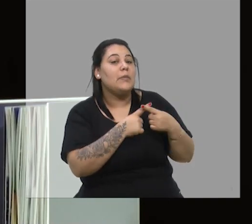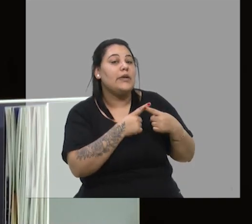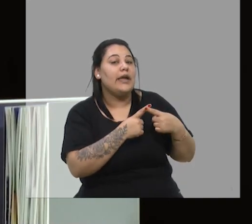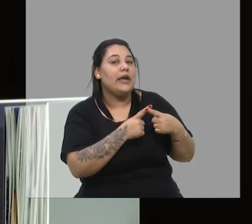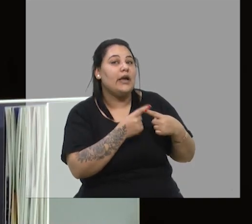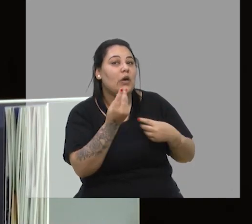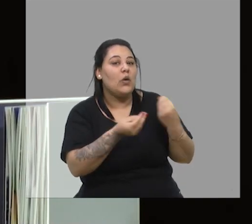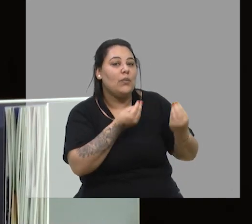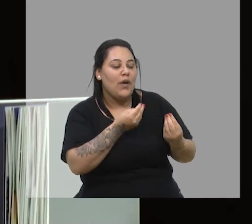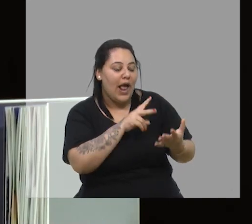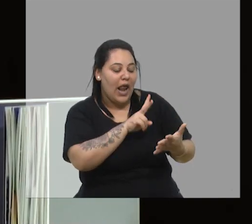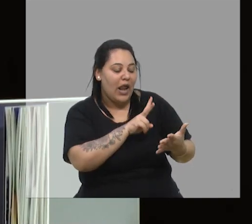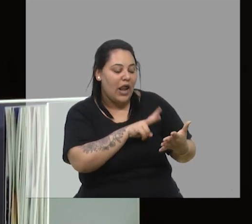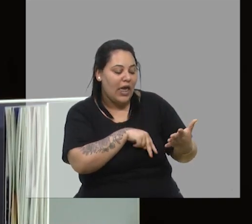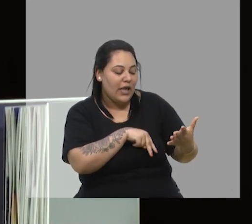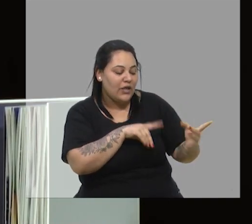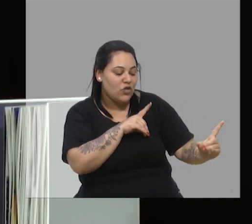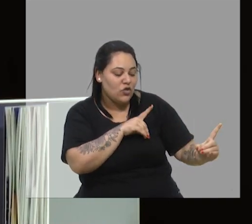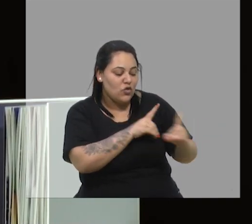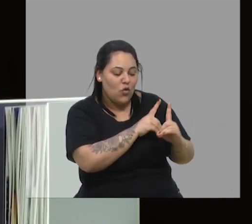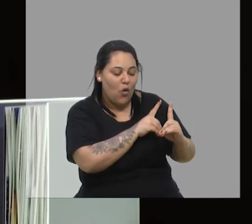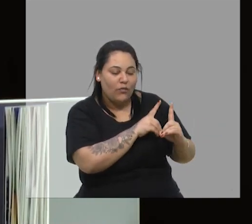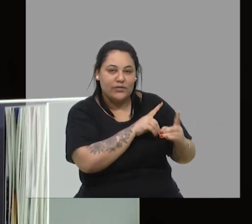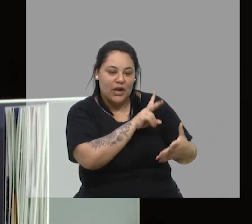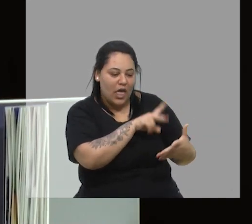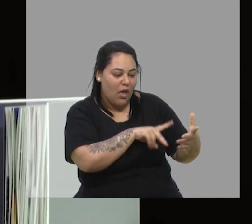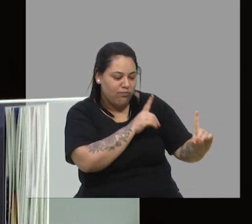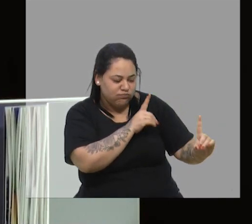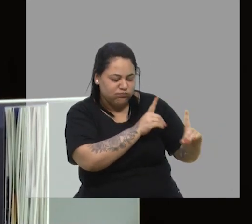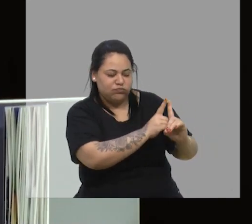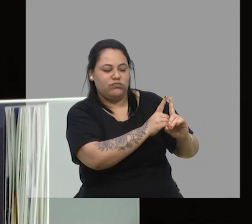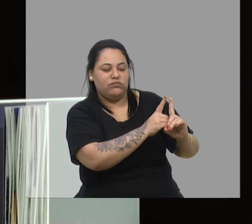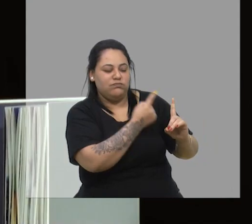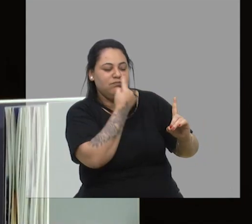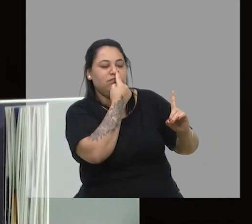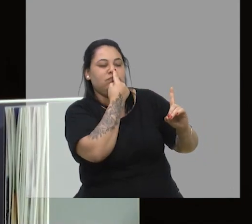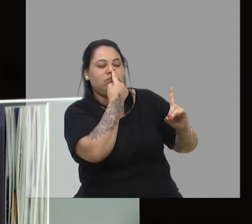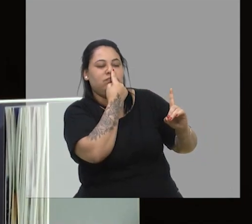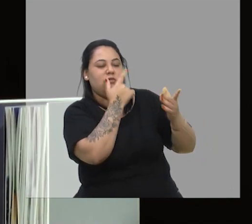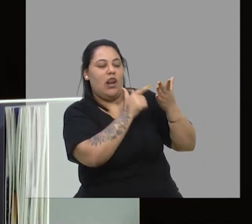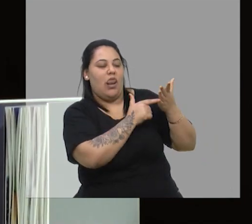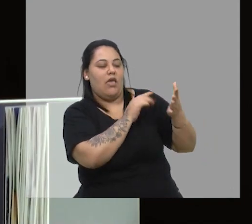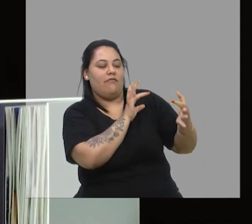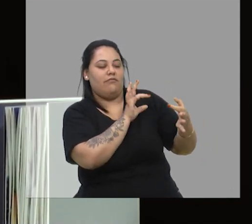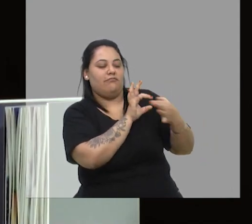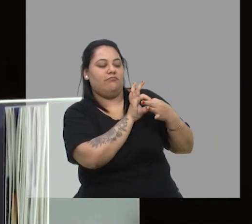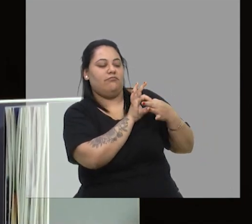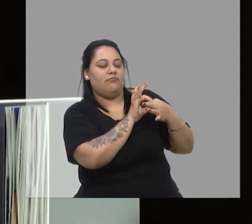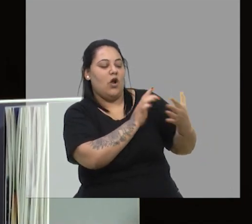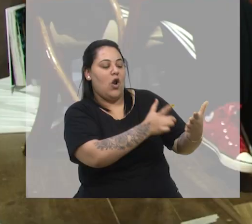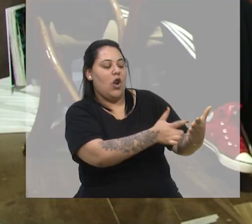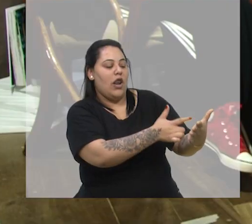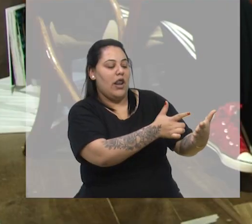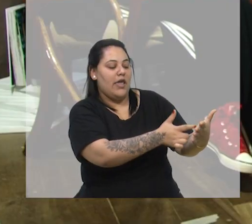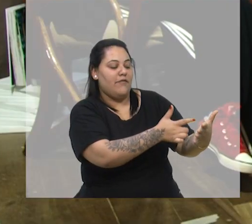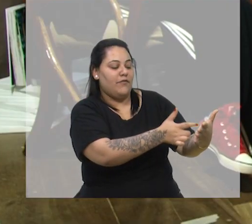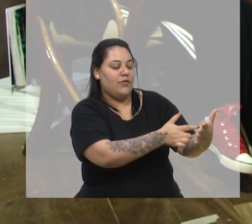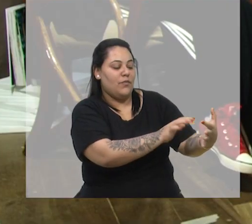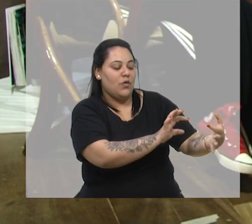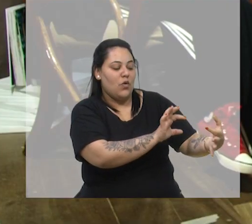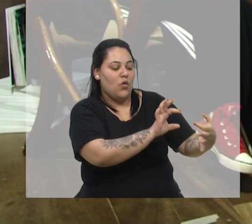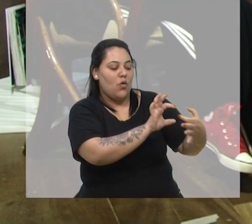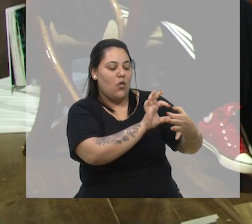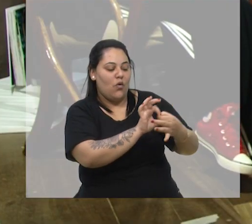começa a pensar e a brincar e acaba surgindo. E eu pensei na letra, justamente na questão da leitura, nos encontramos.